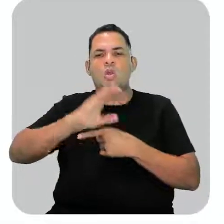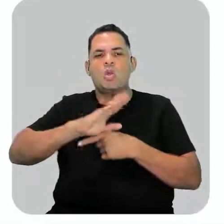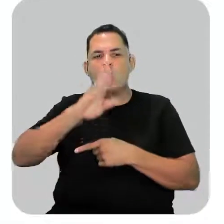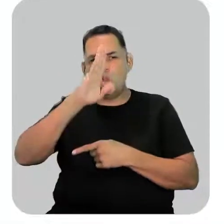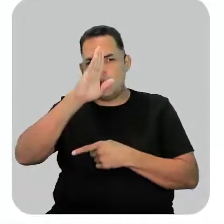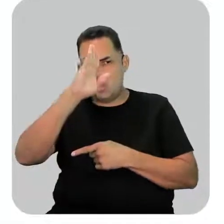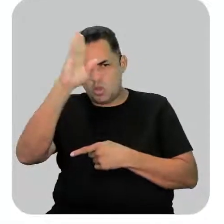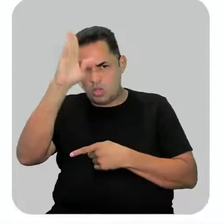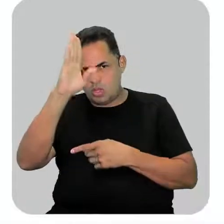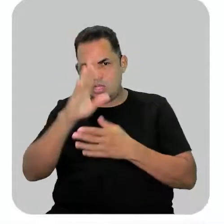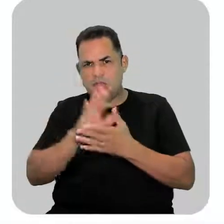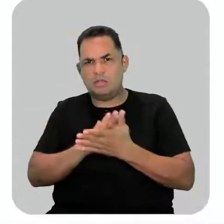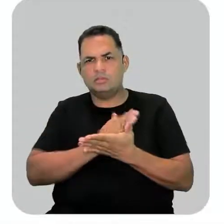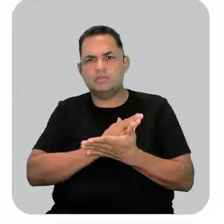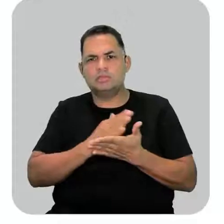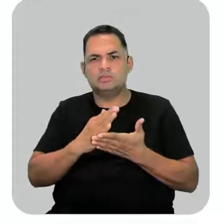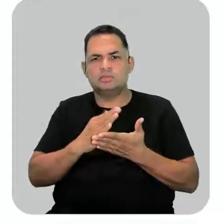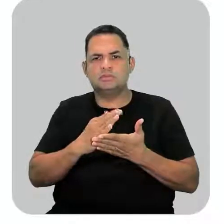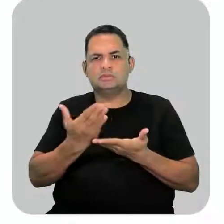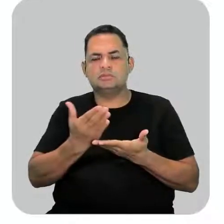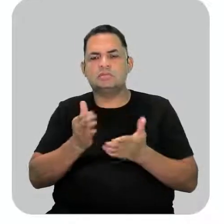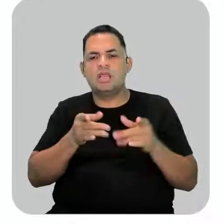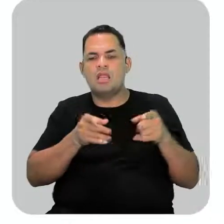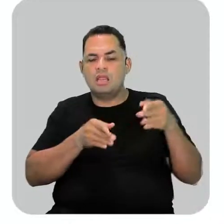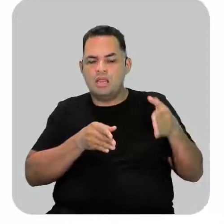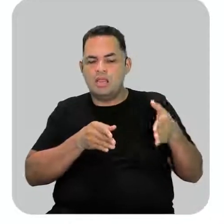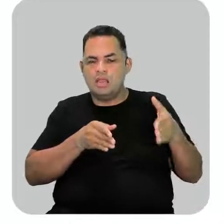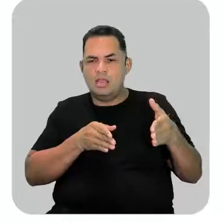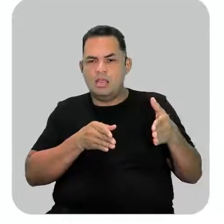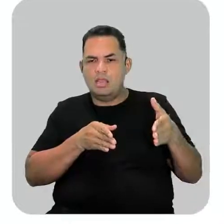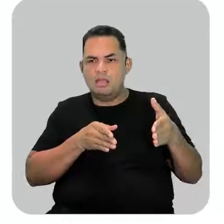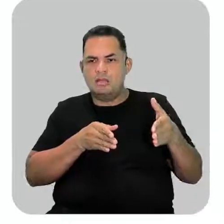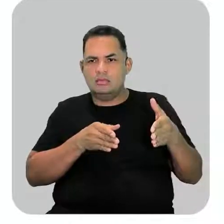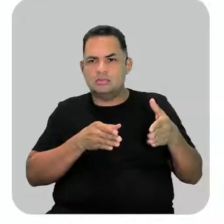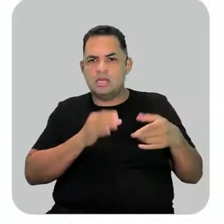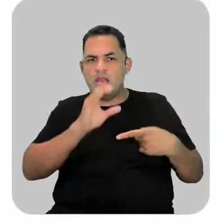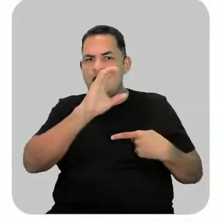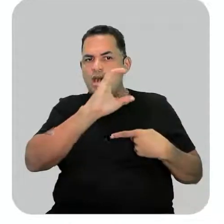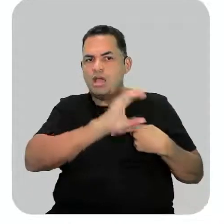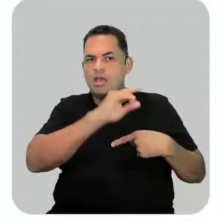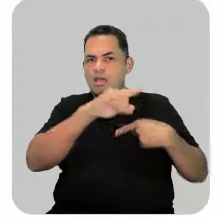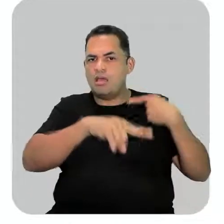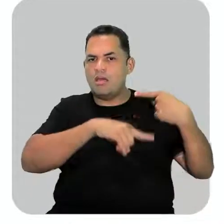deve iniciar a partir da extremidade mais próxima do átomo de carbono com a